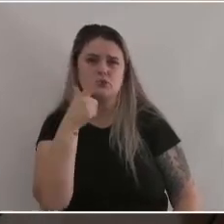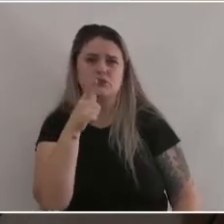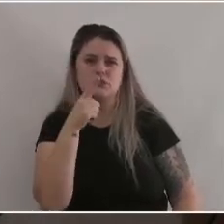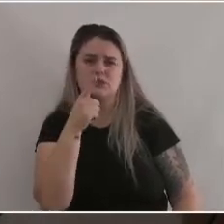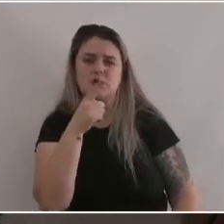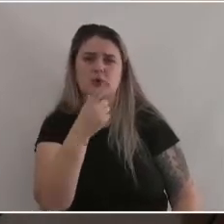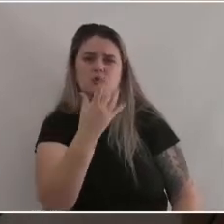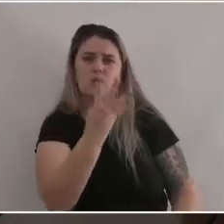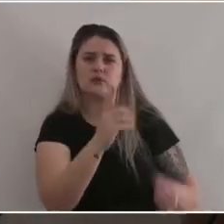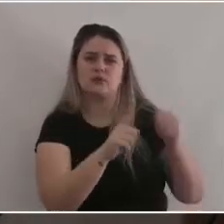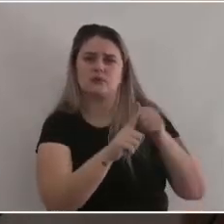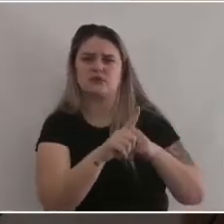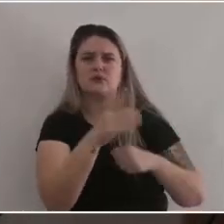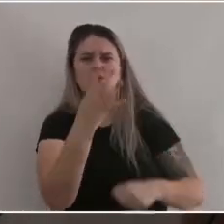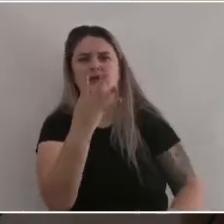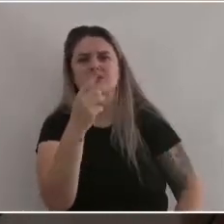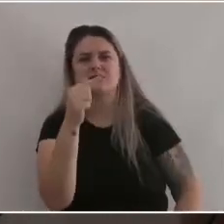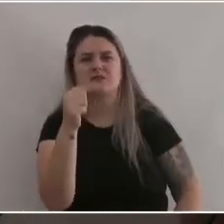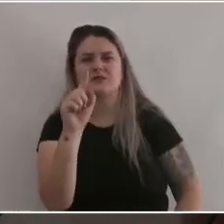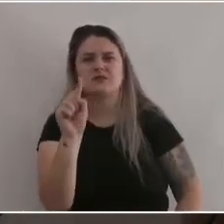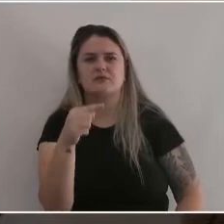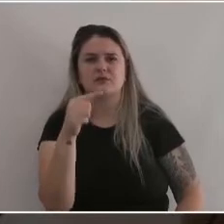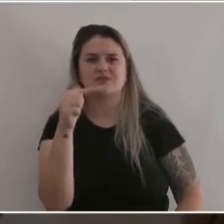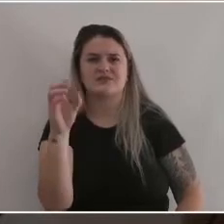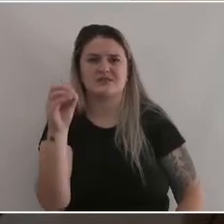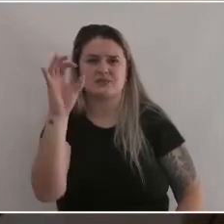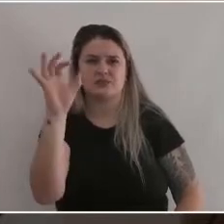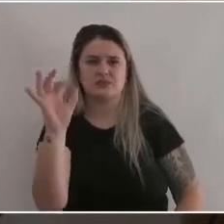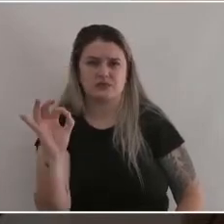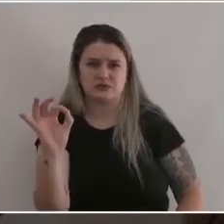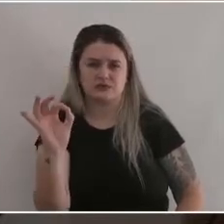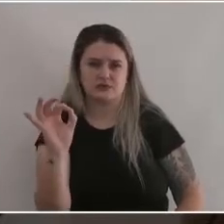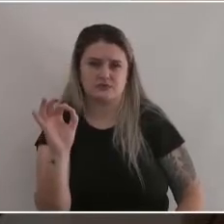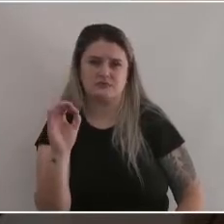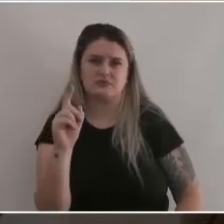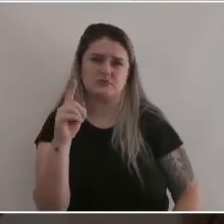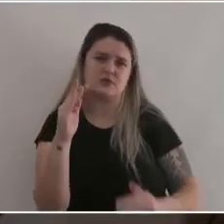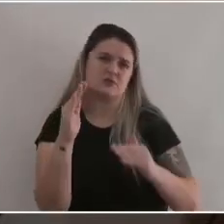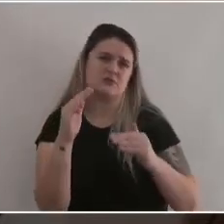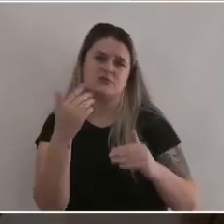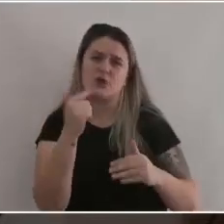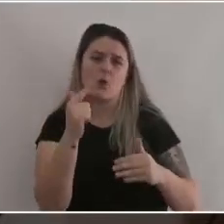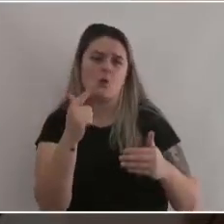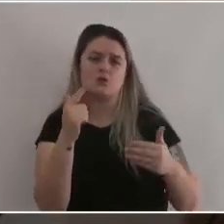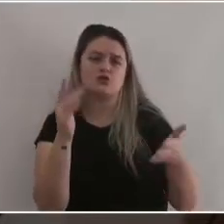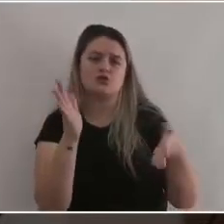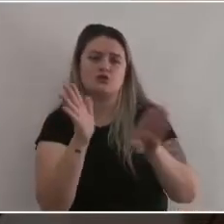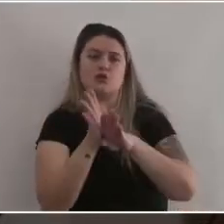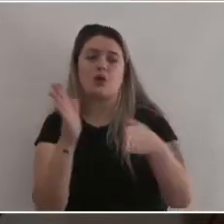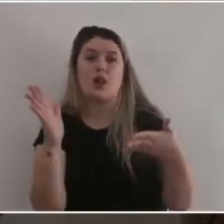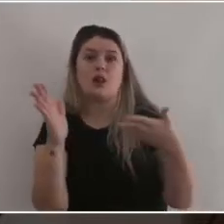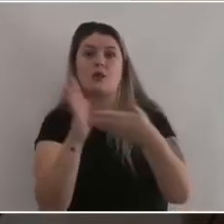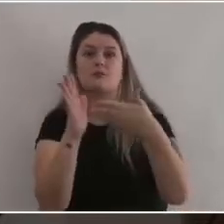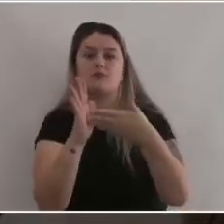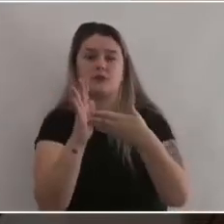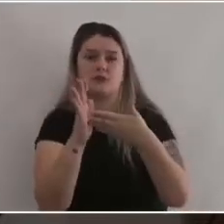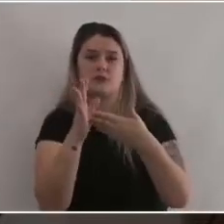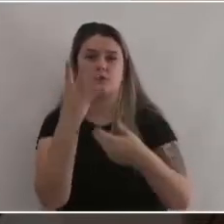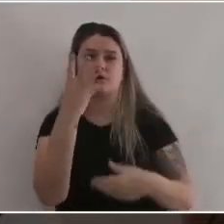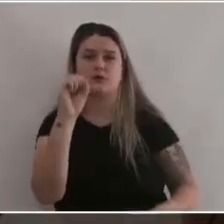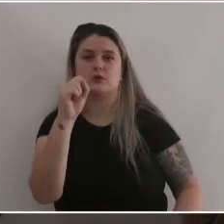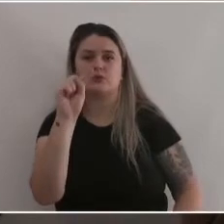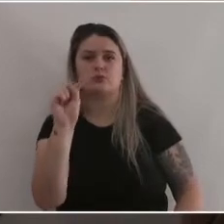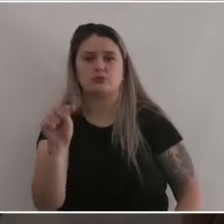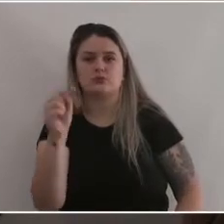terceiro quadrimestre em 47,70%, que é abaixo do limite de alerta, que é